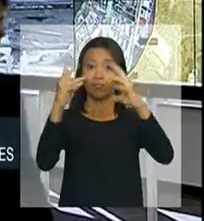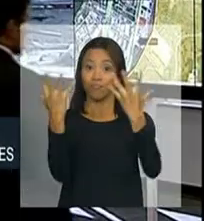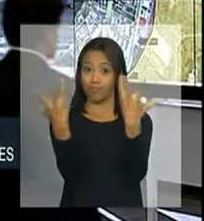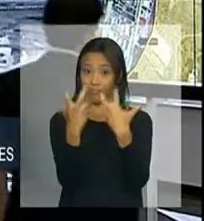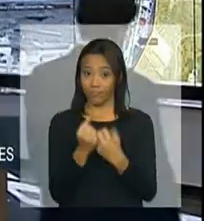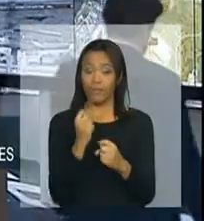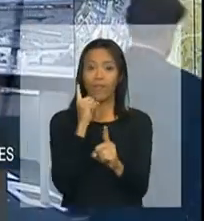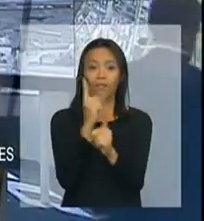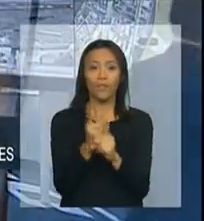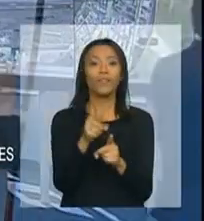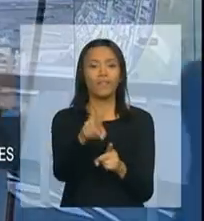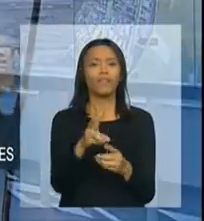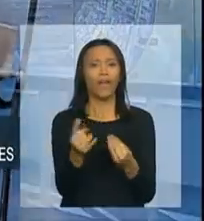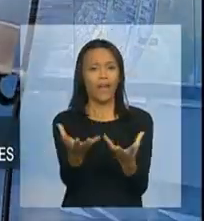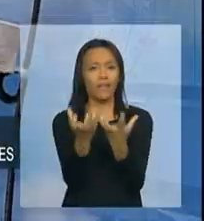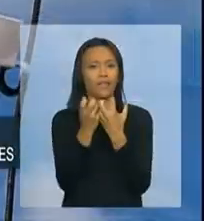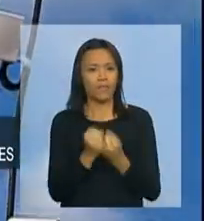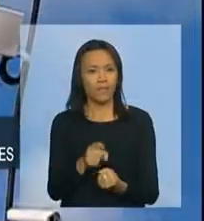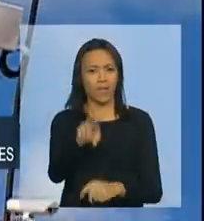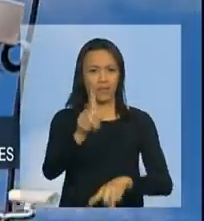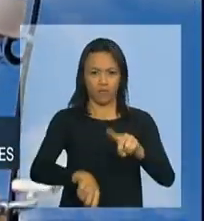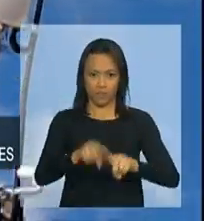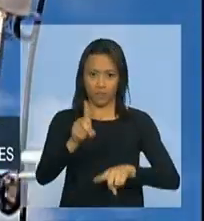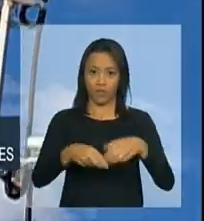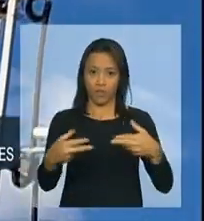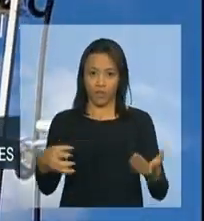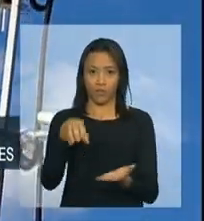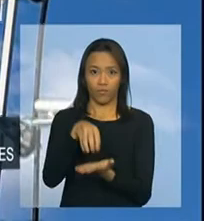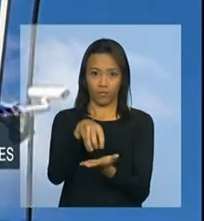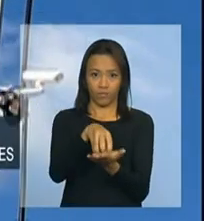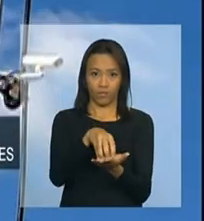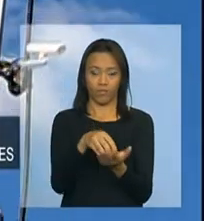integrados de controle de comando e controle